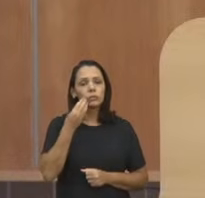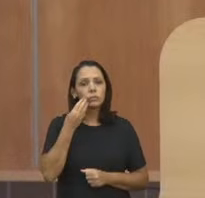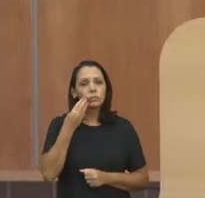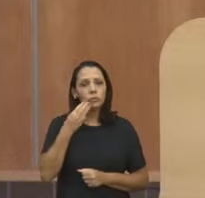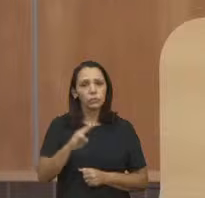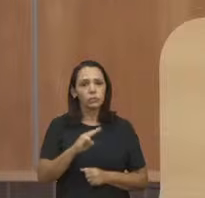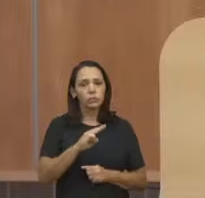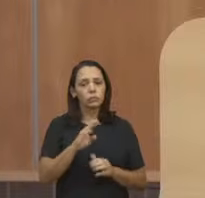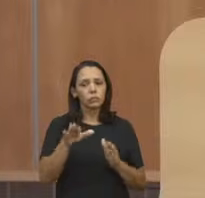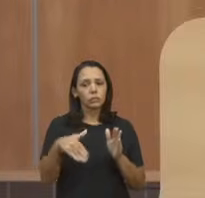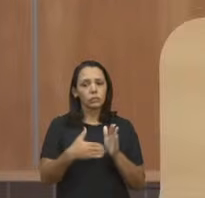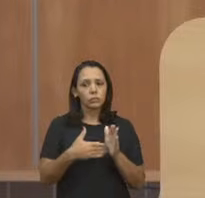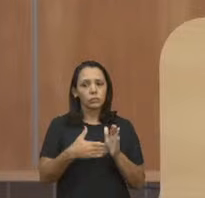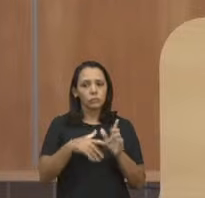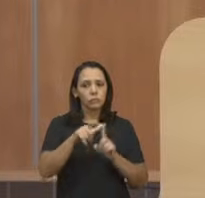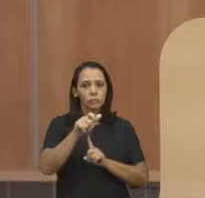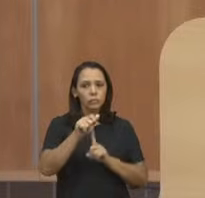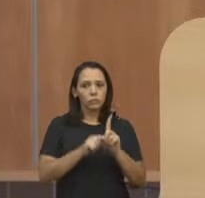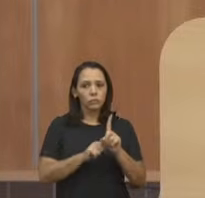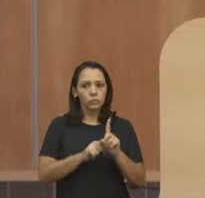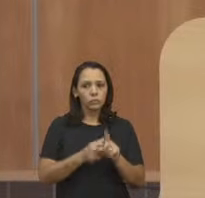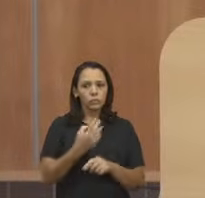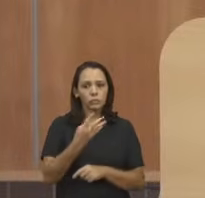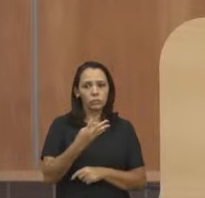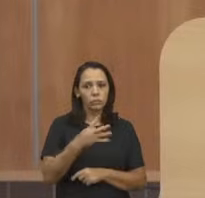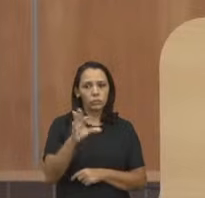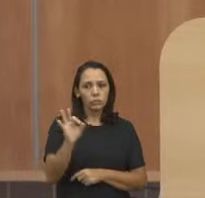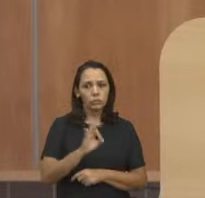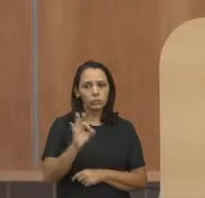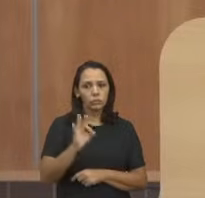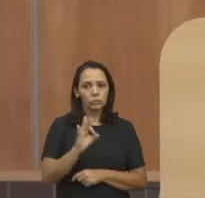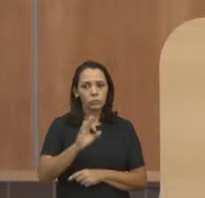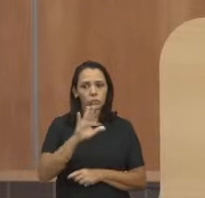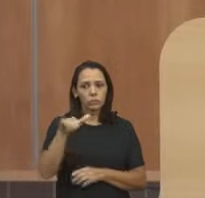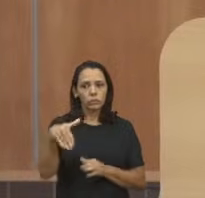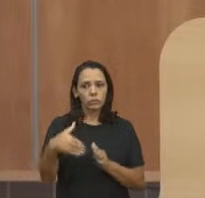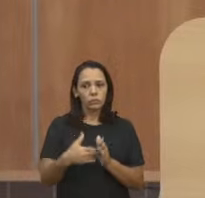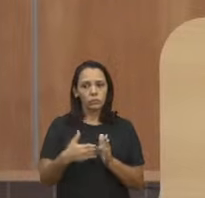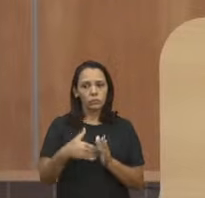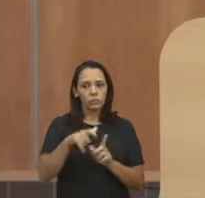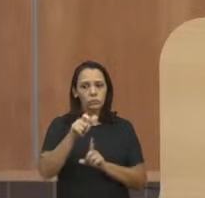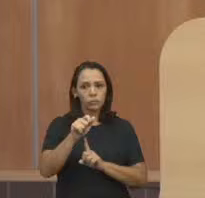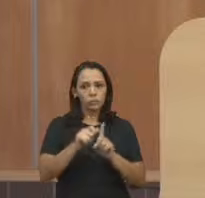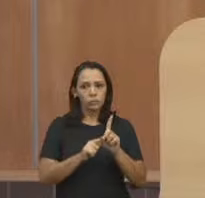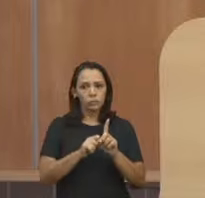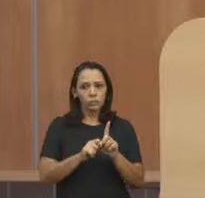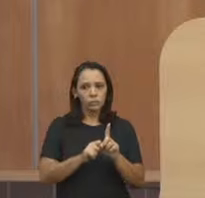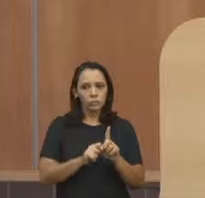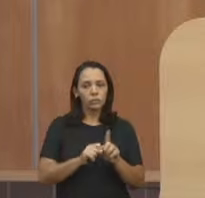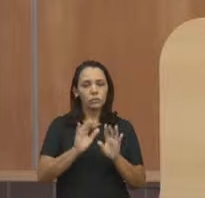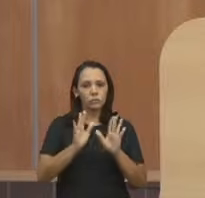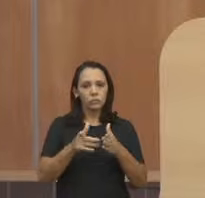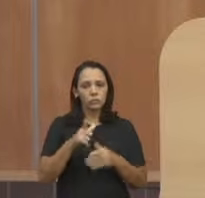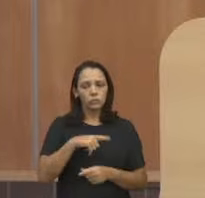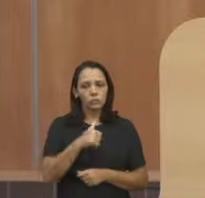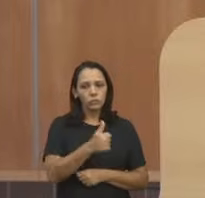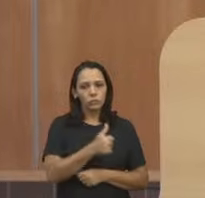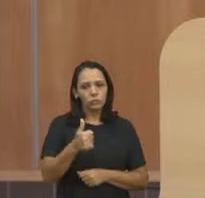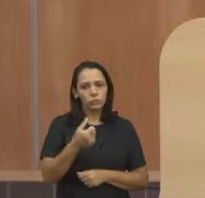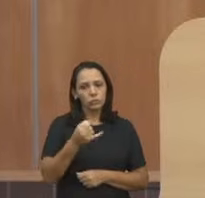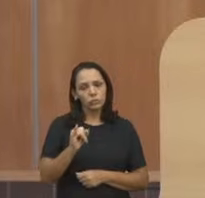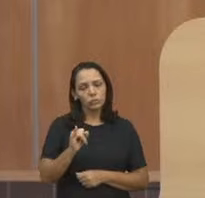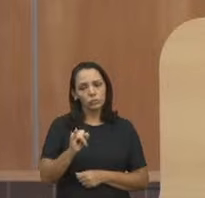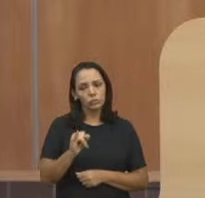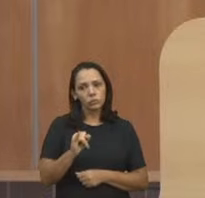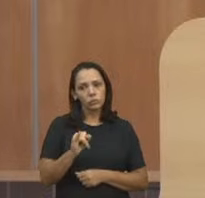no último mês. Então, esses 4% a gente fez no último mês, dos 11 que já foram. Se você faz uma multiplicação